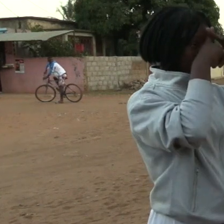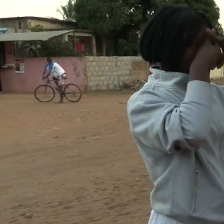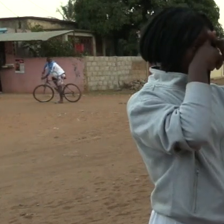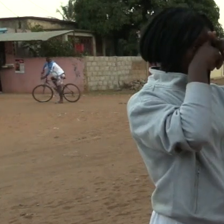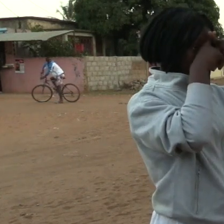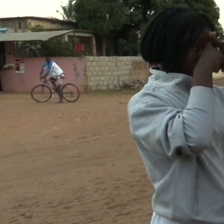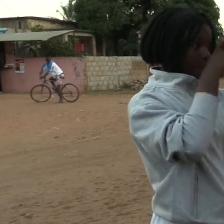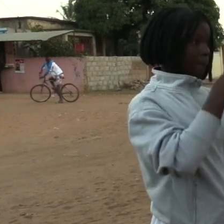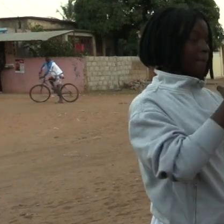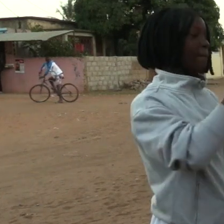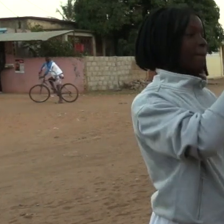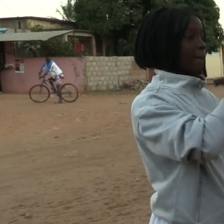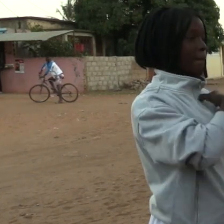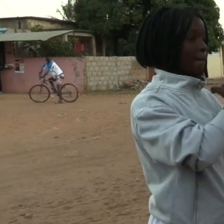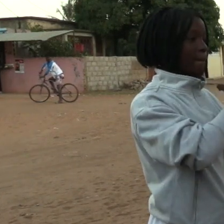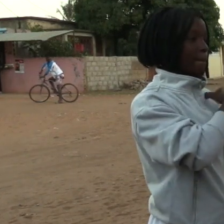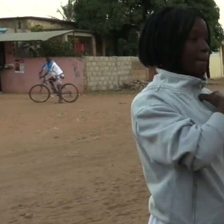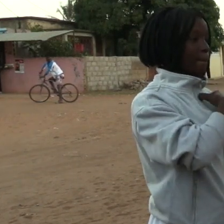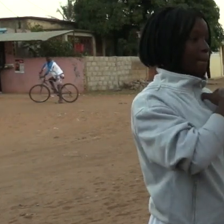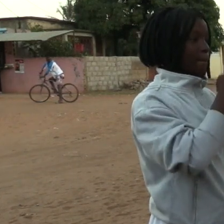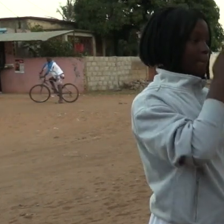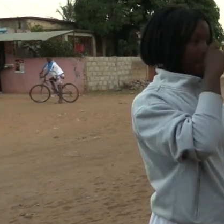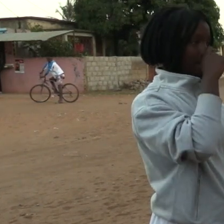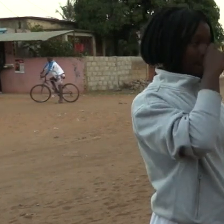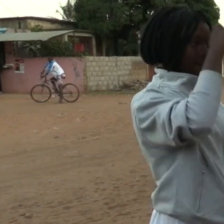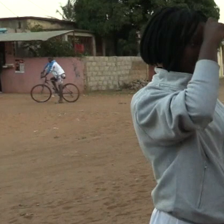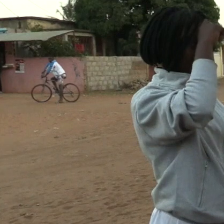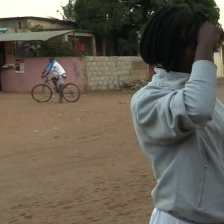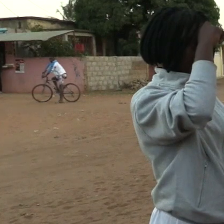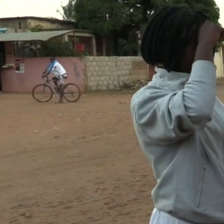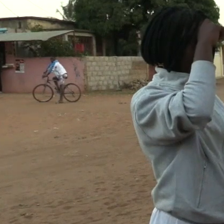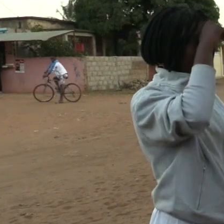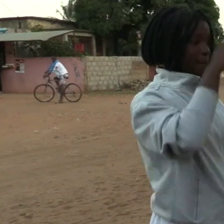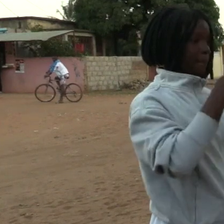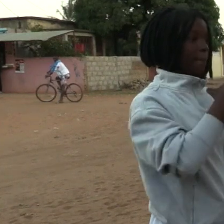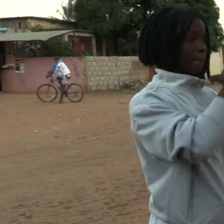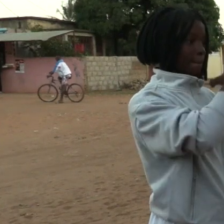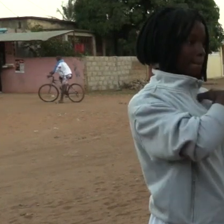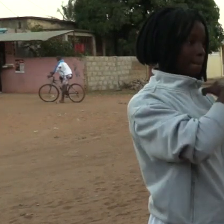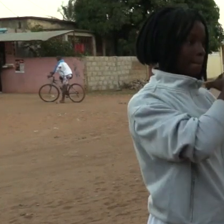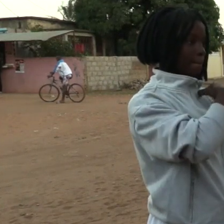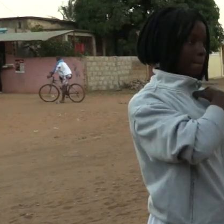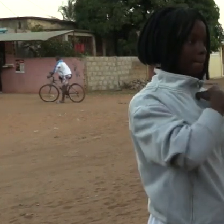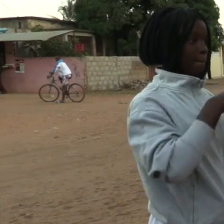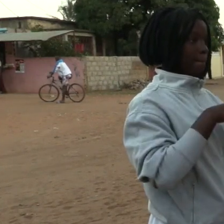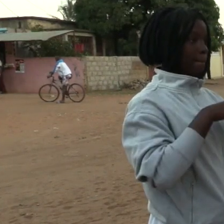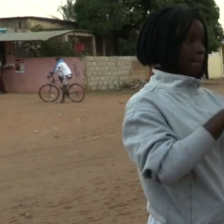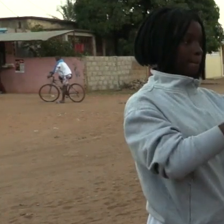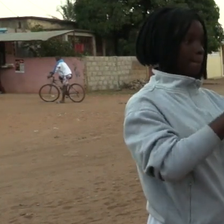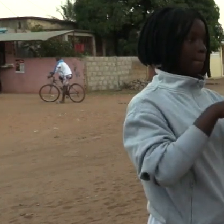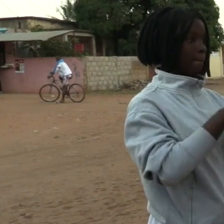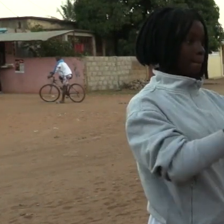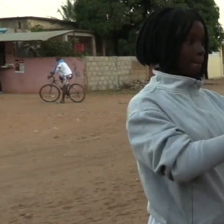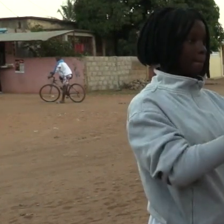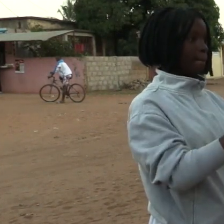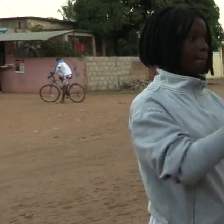Ministério da Defesa Nacional Ministério dos